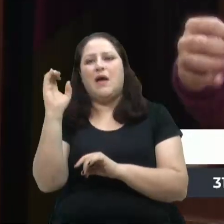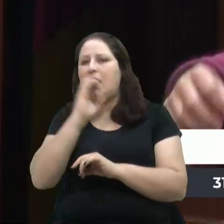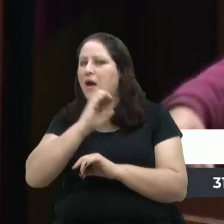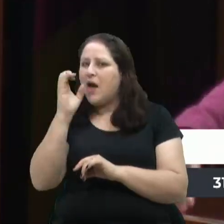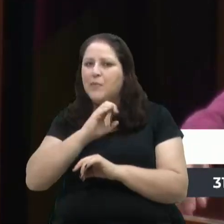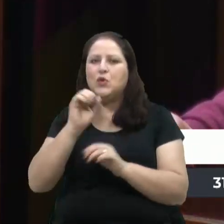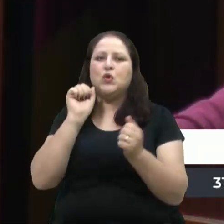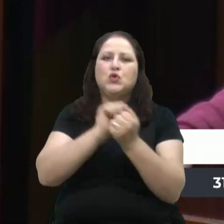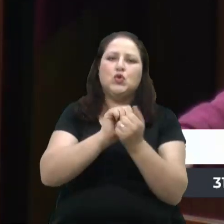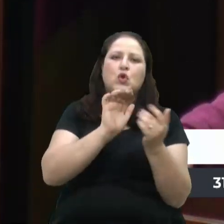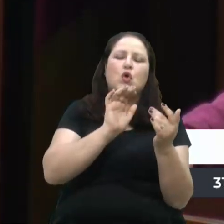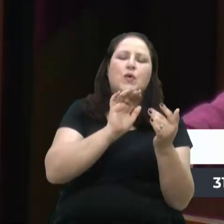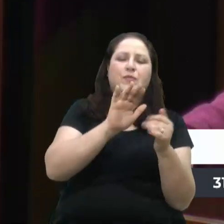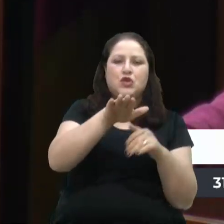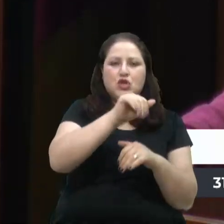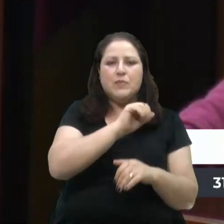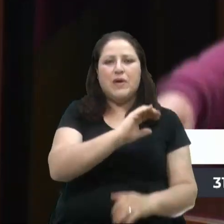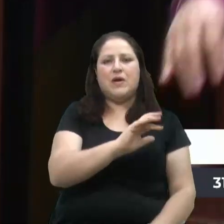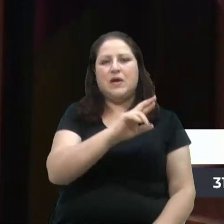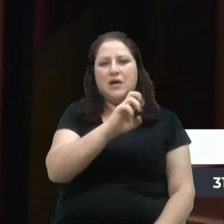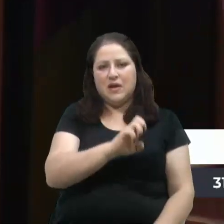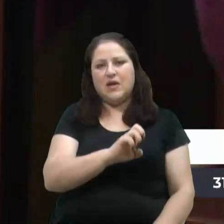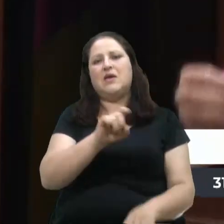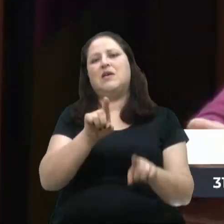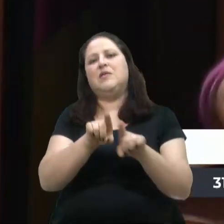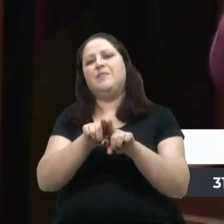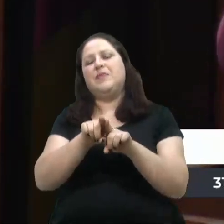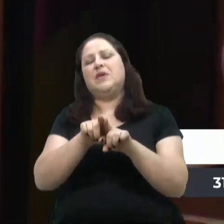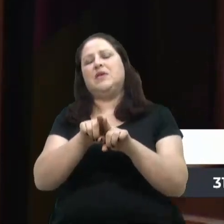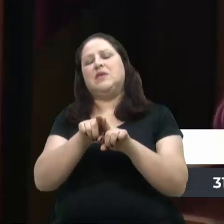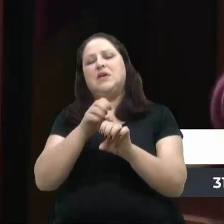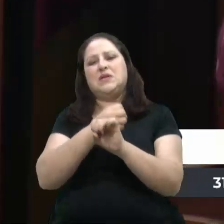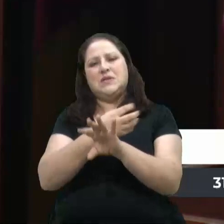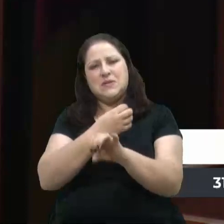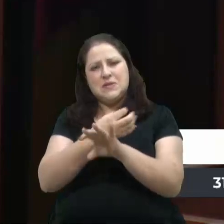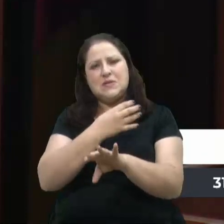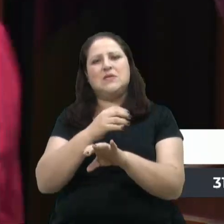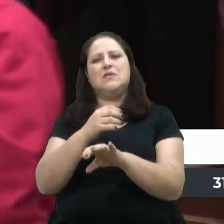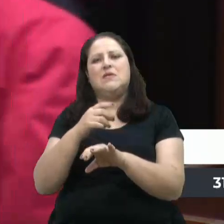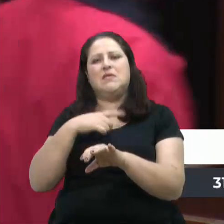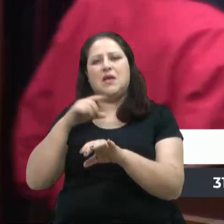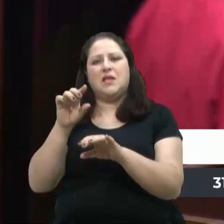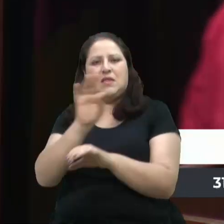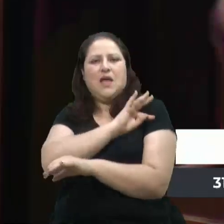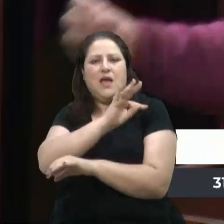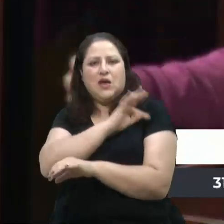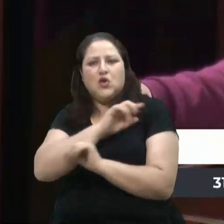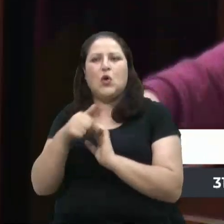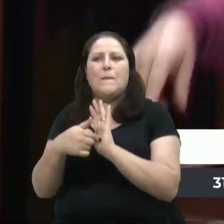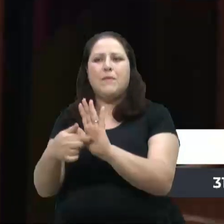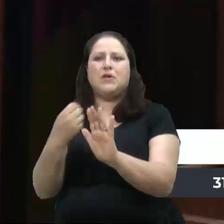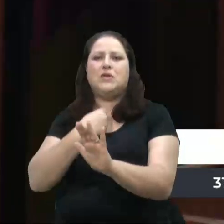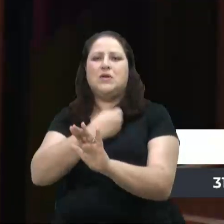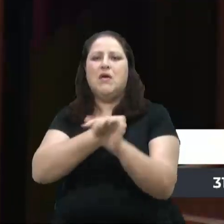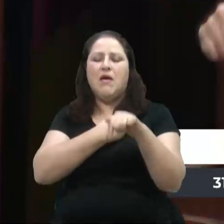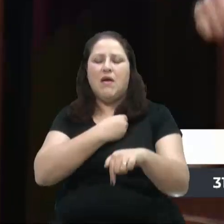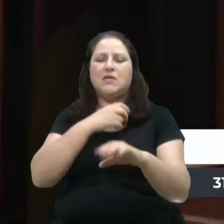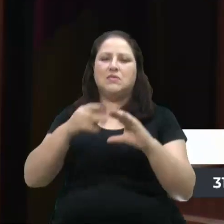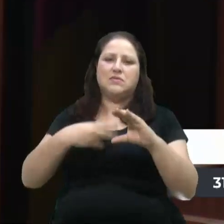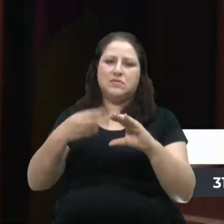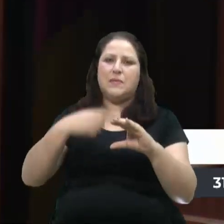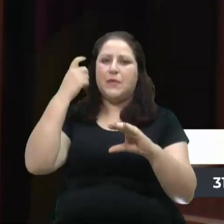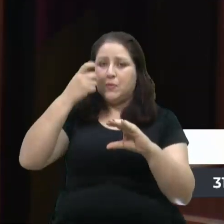concreto com secretaria de educação os técnicos Abrir esses números é uma preocupação dessa casa porque